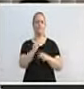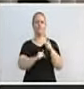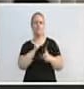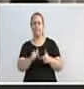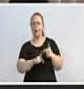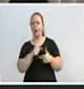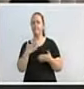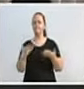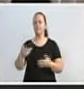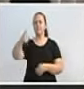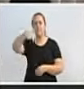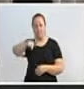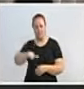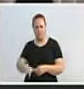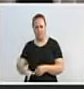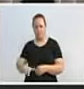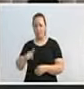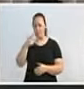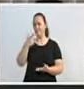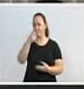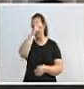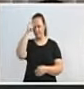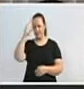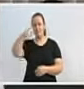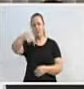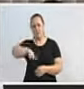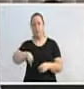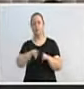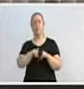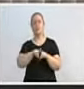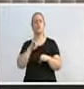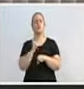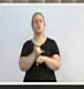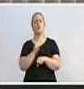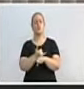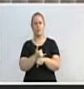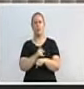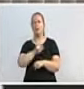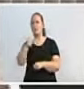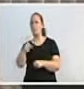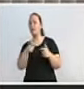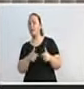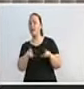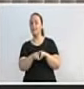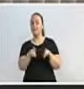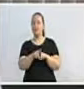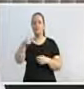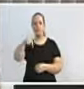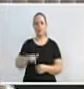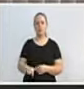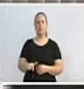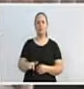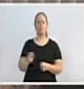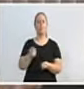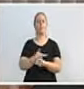a reeleição, como aconteceu também em Joinville, você vê que onde houve reeleição, os prefeitos se reelegeram, na